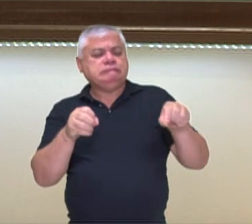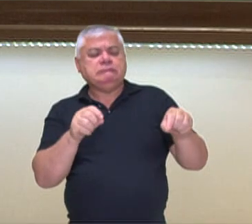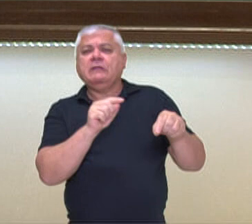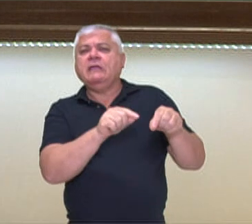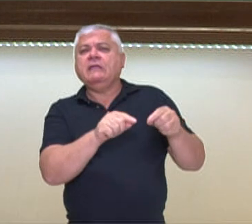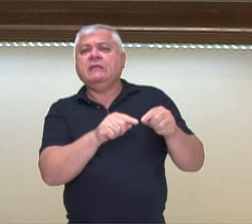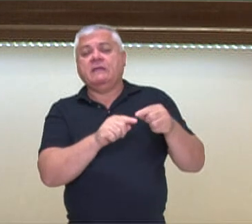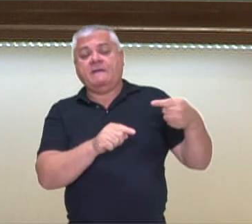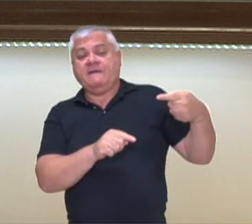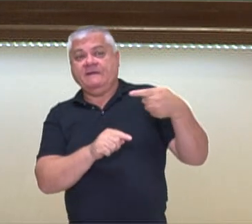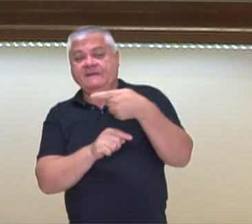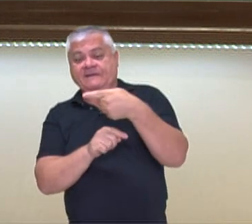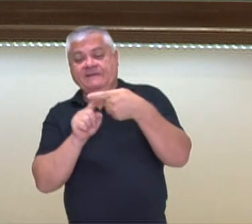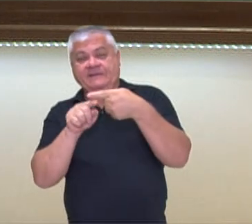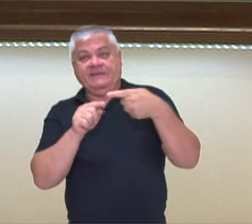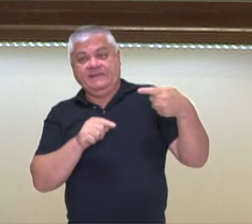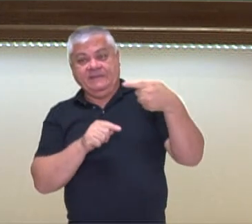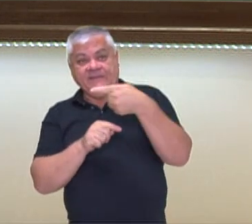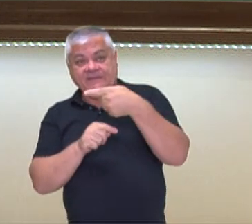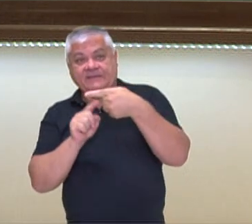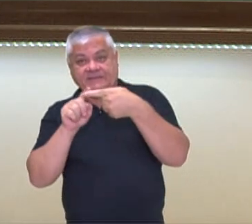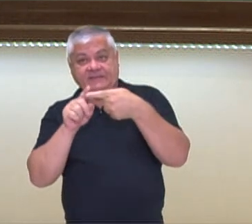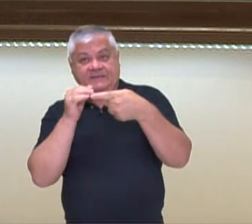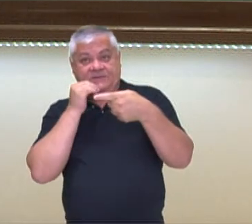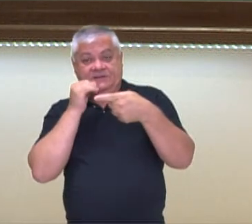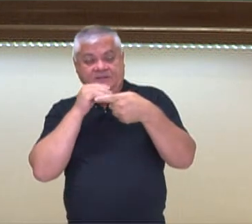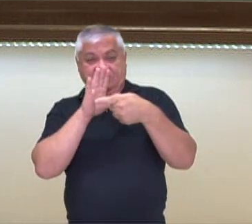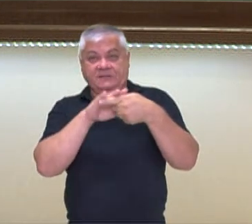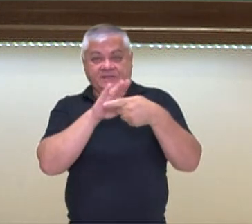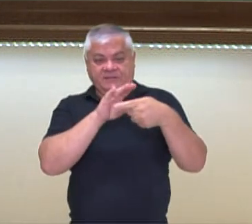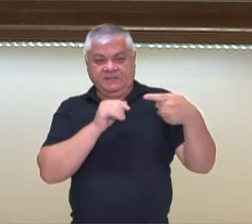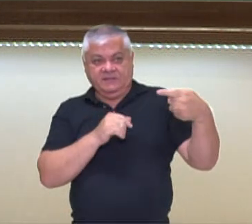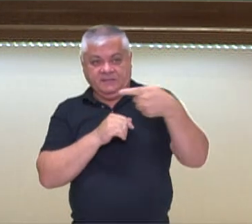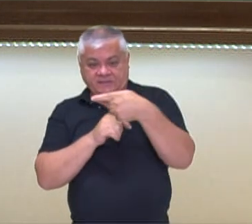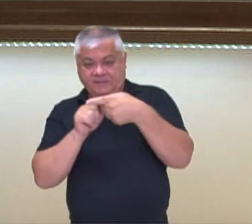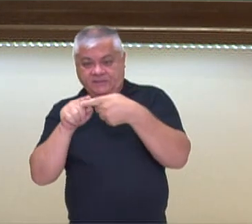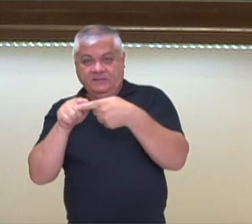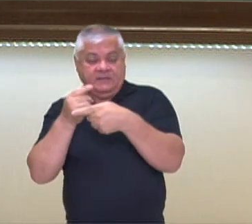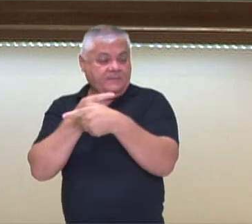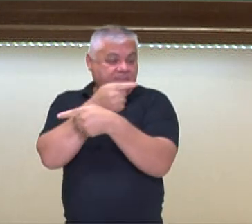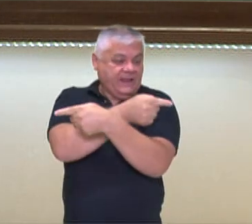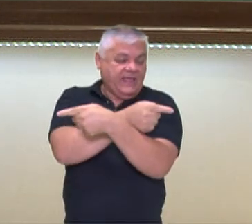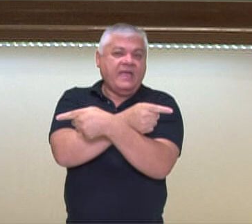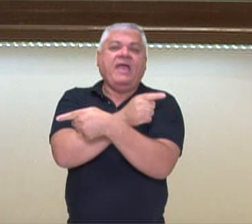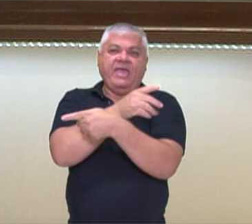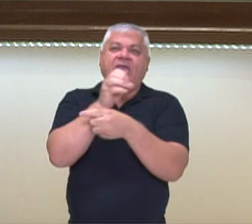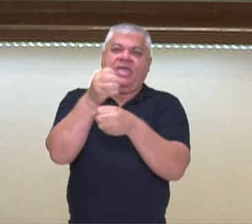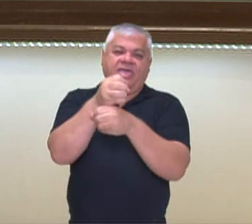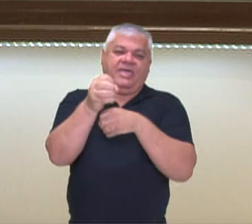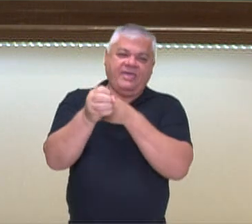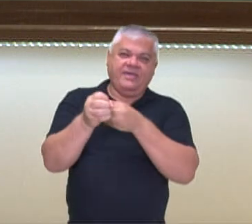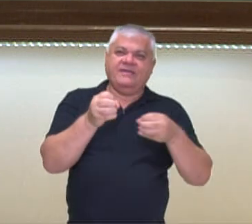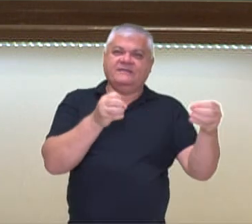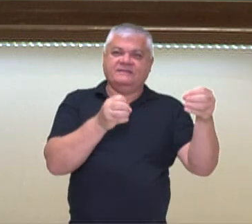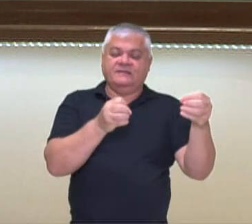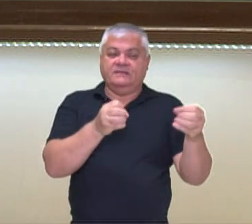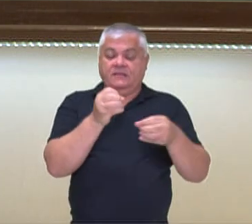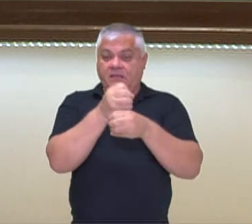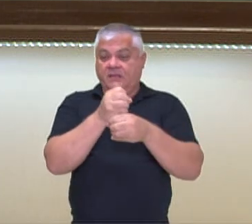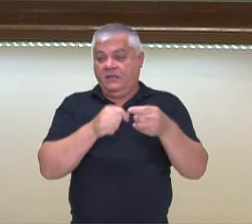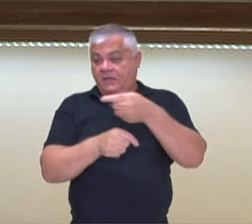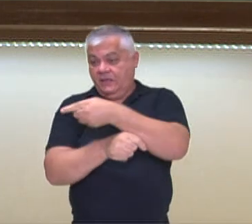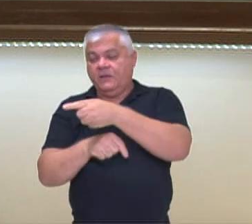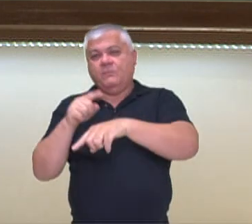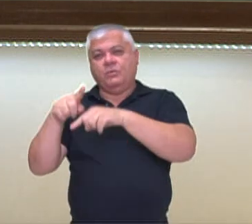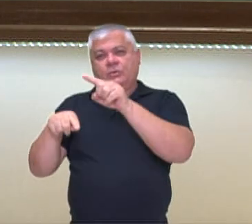seta. O que está à esquerda da seta são os reagentes. O que estiver à direita são os produtos.